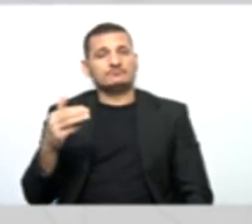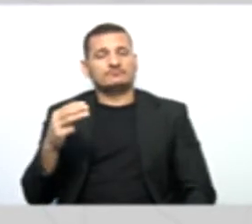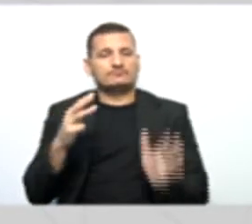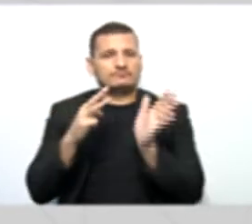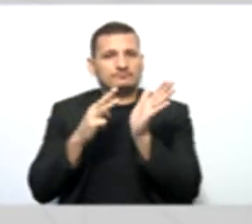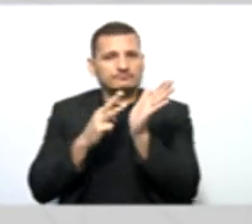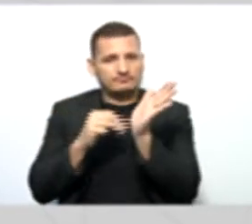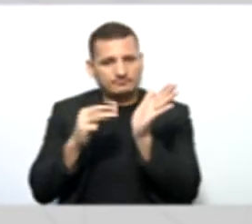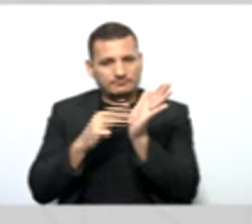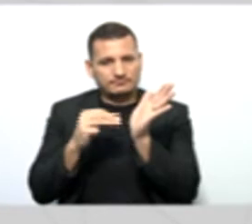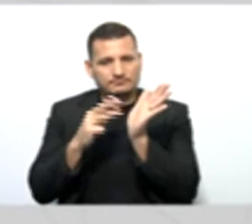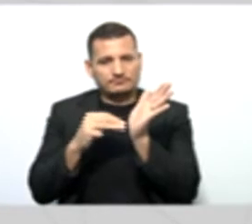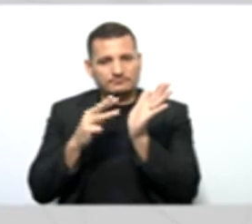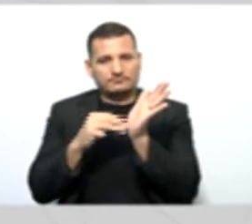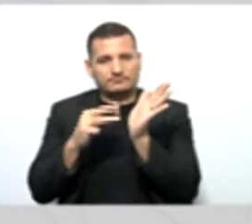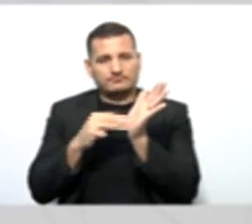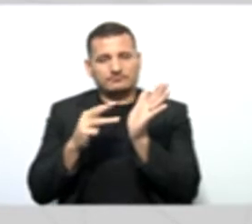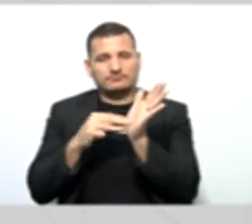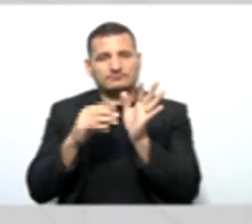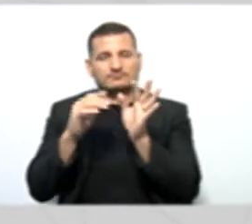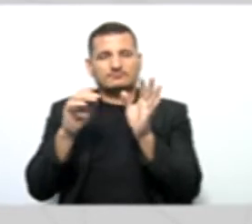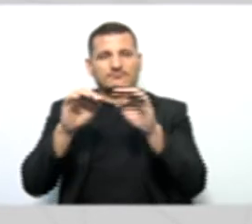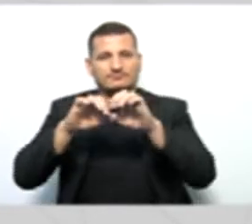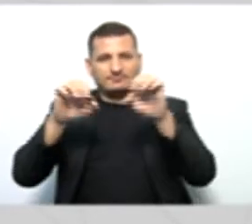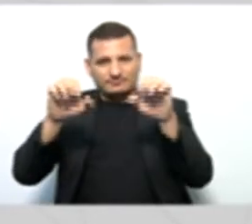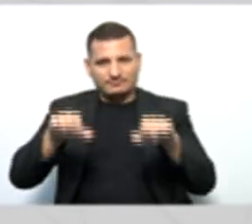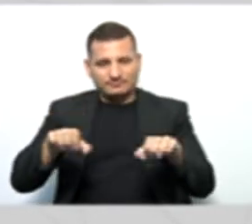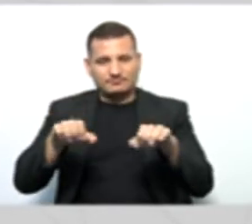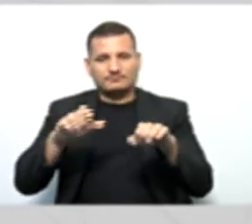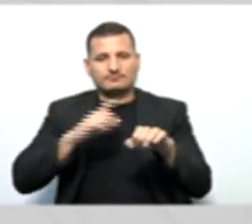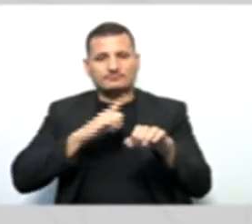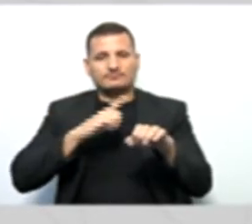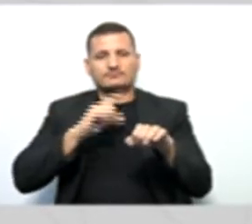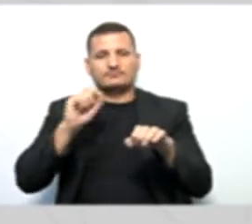construtor recebe todas essas informações.